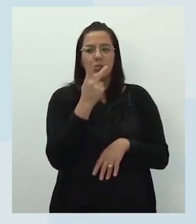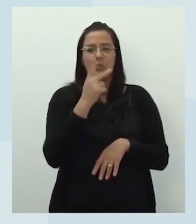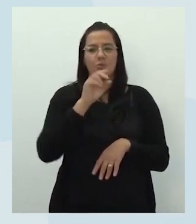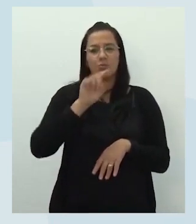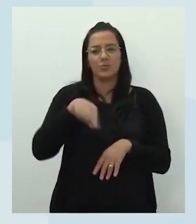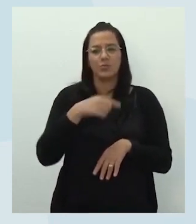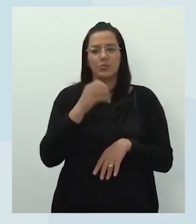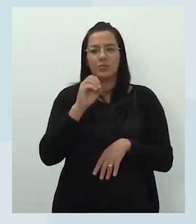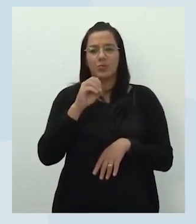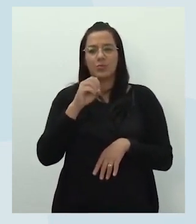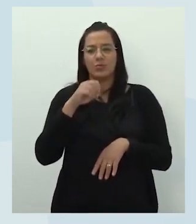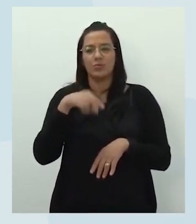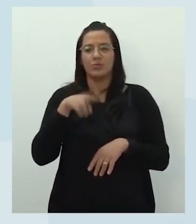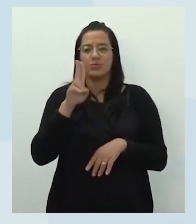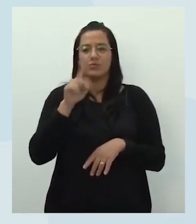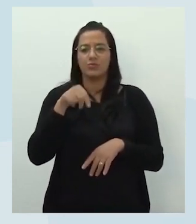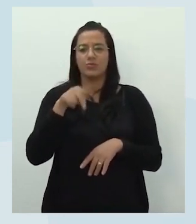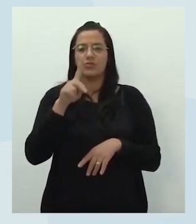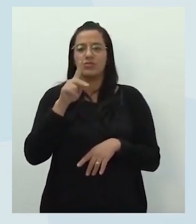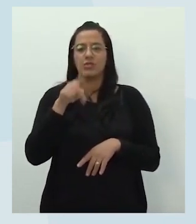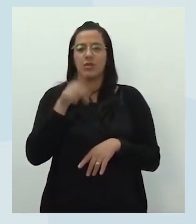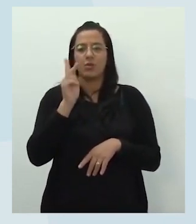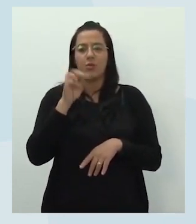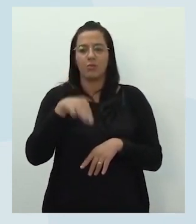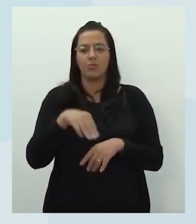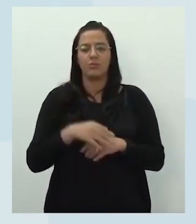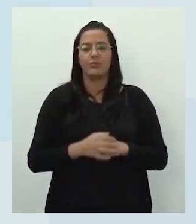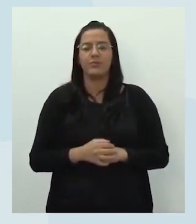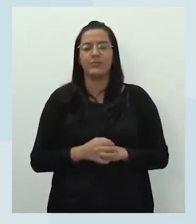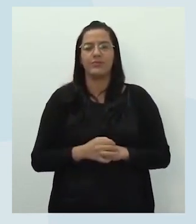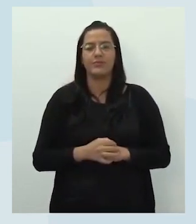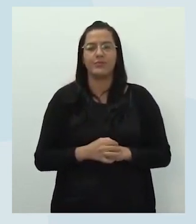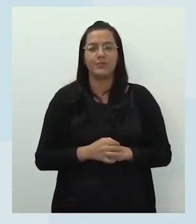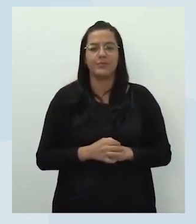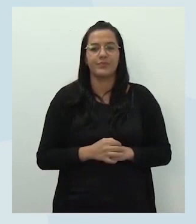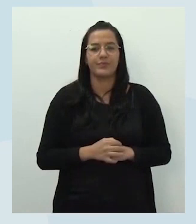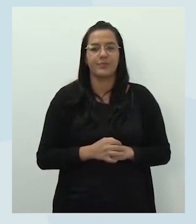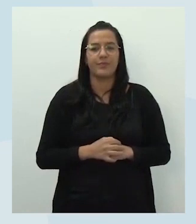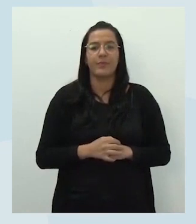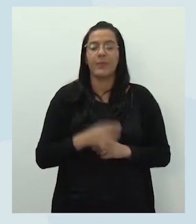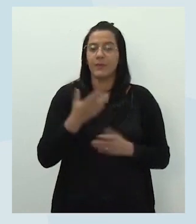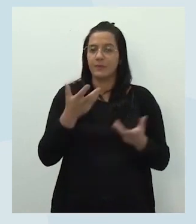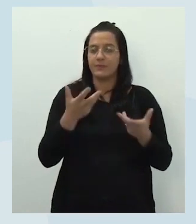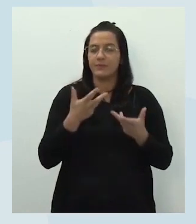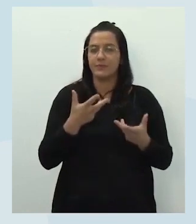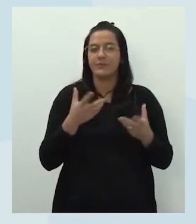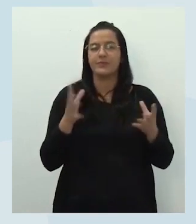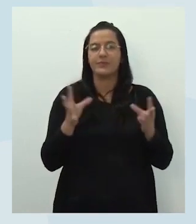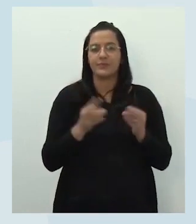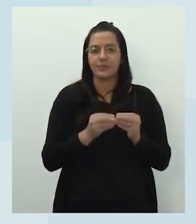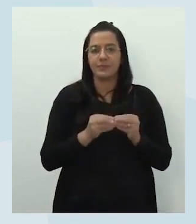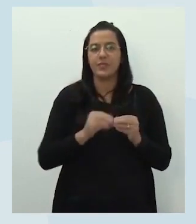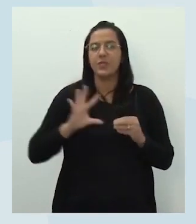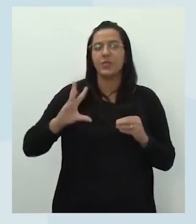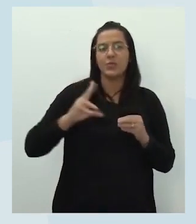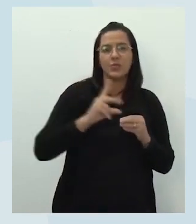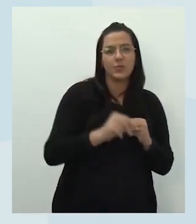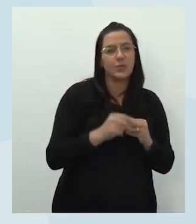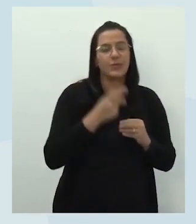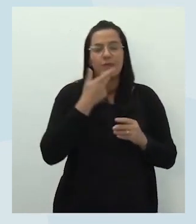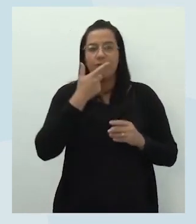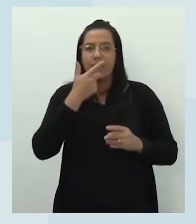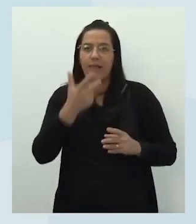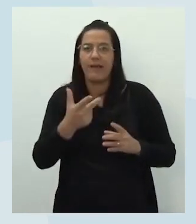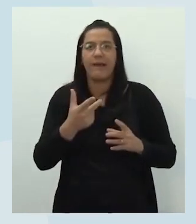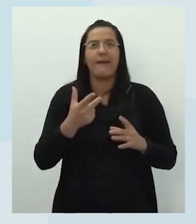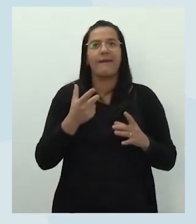a gente, para calcular a distância final aqui, quero reforçar com os colegas que tudo isso é hipotético,